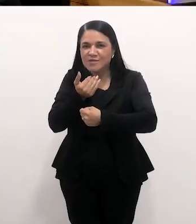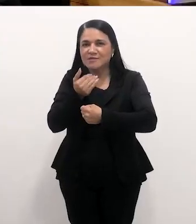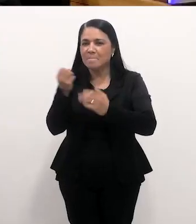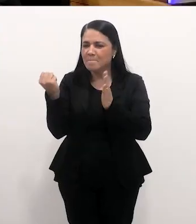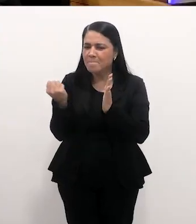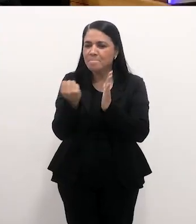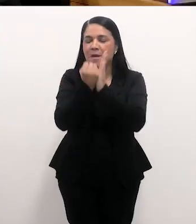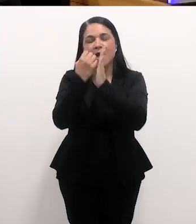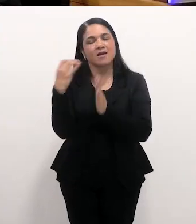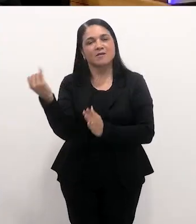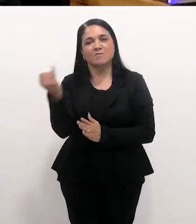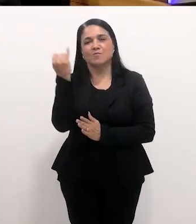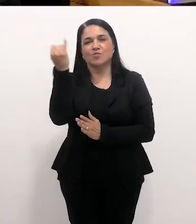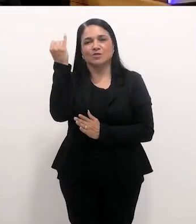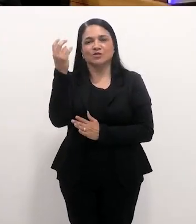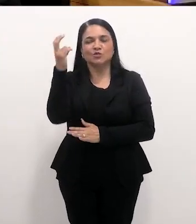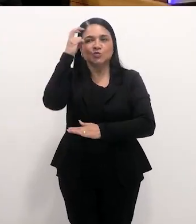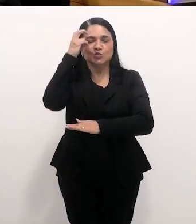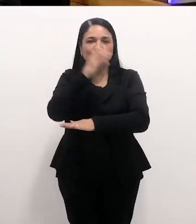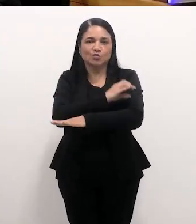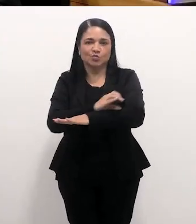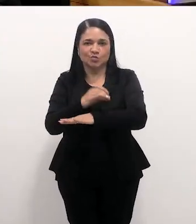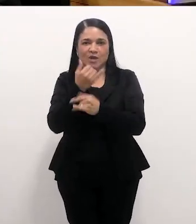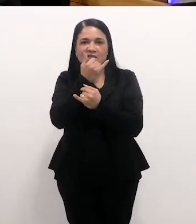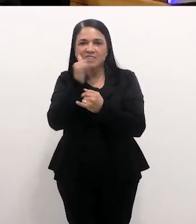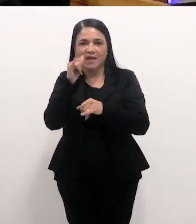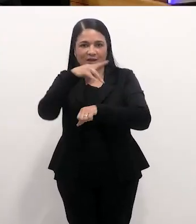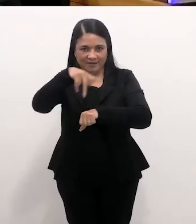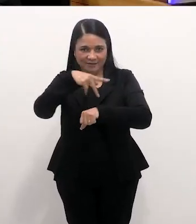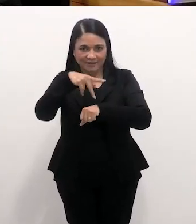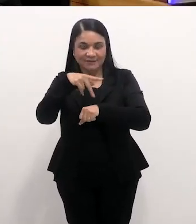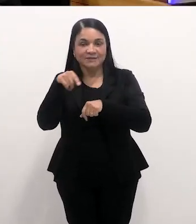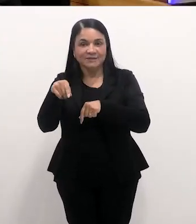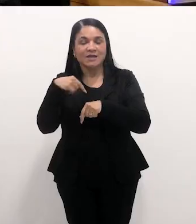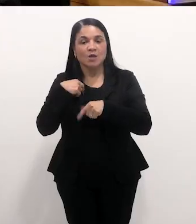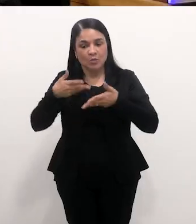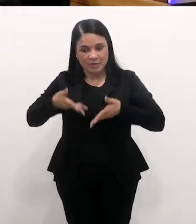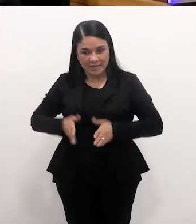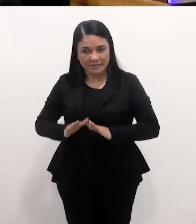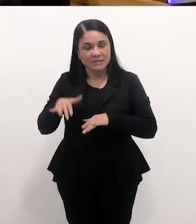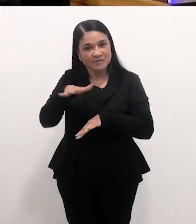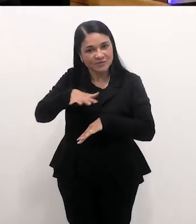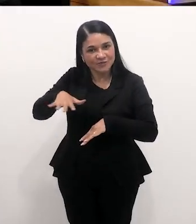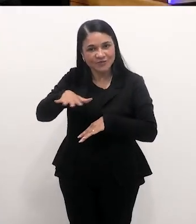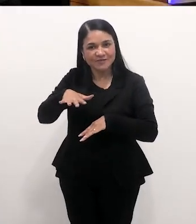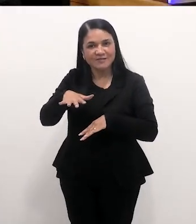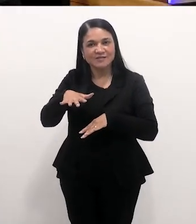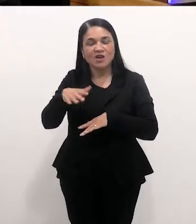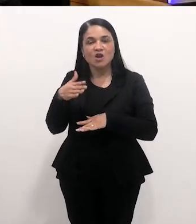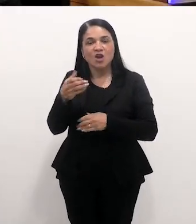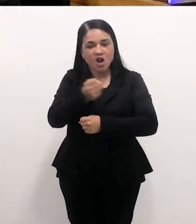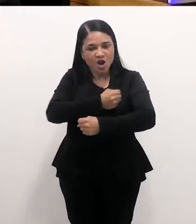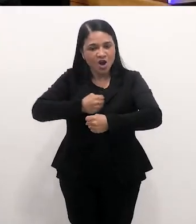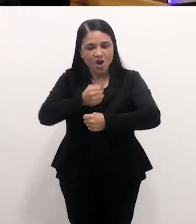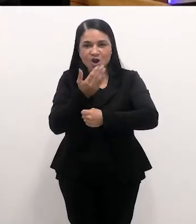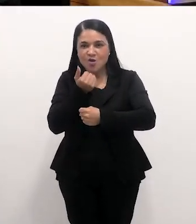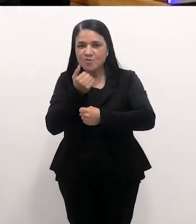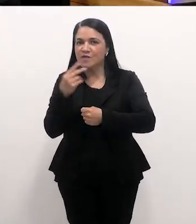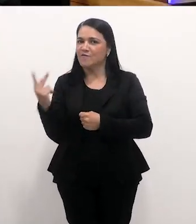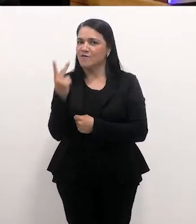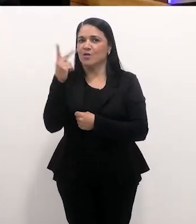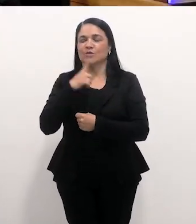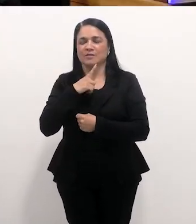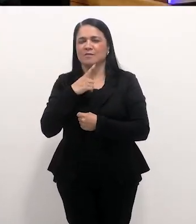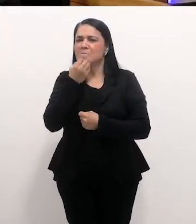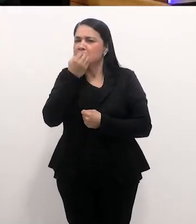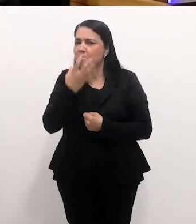muito sagrada, muito importante para a cultura italiana. E eu nasci num ambiente onde a comida é muito valorada, muito,